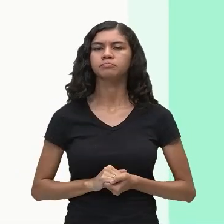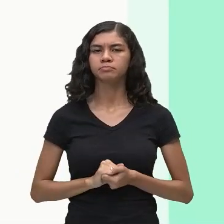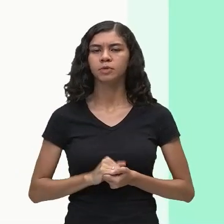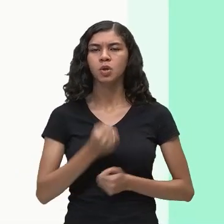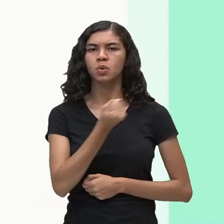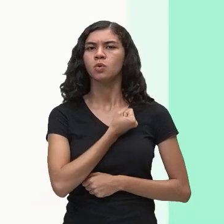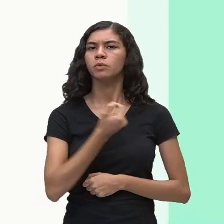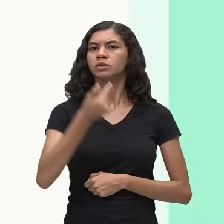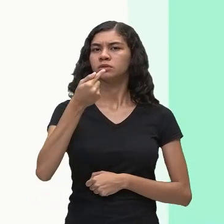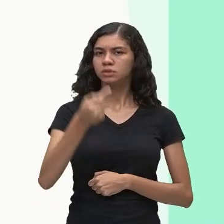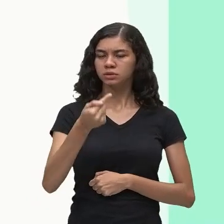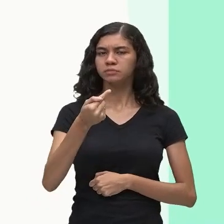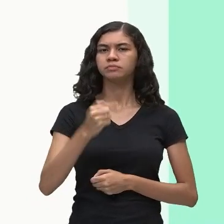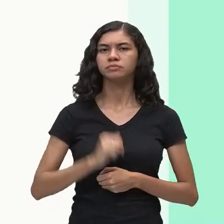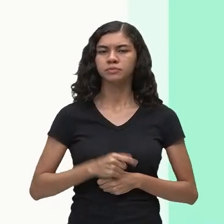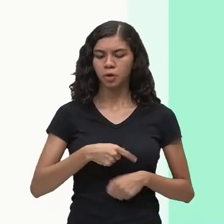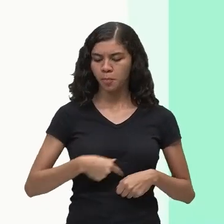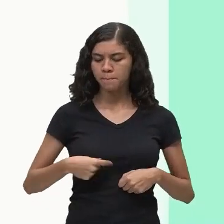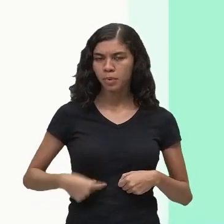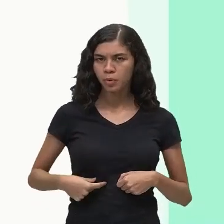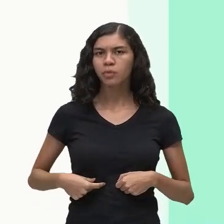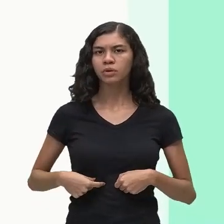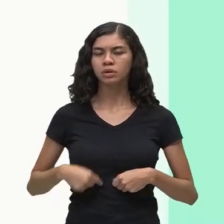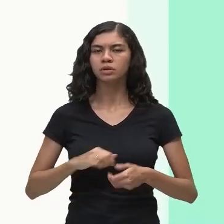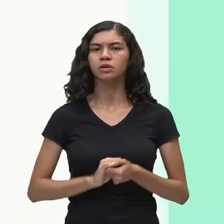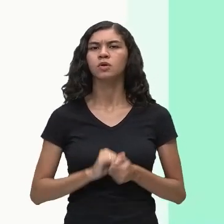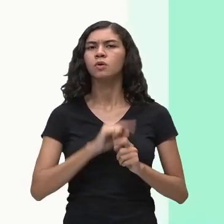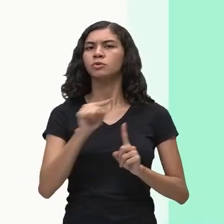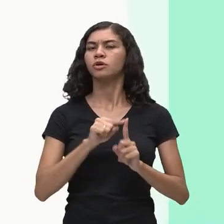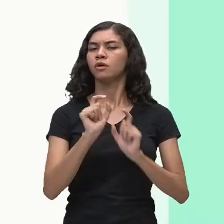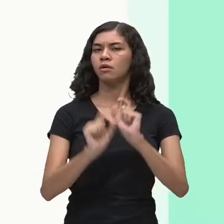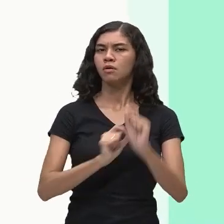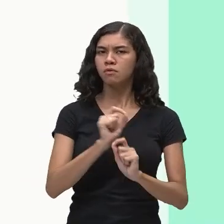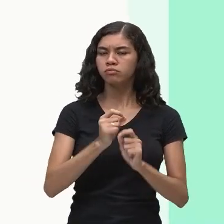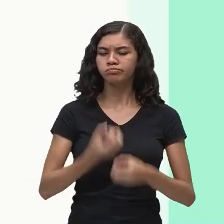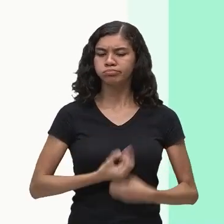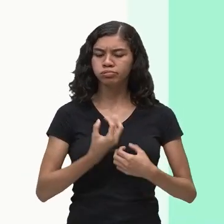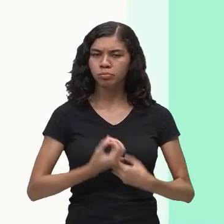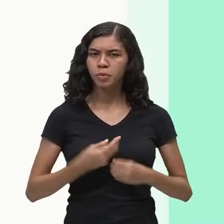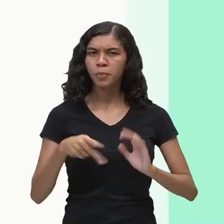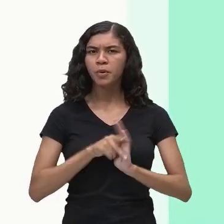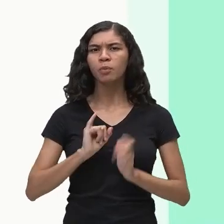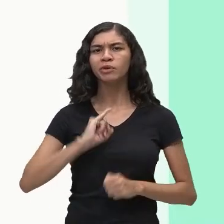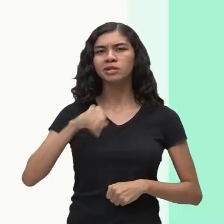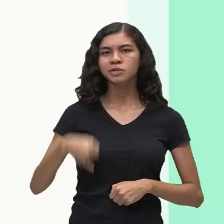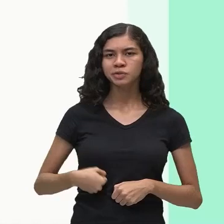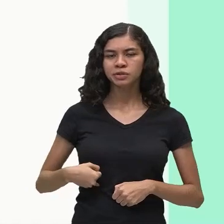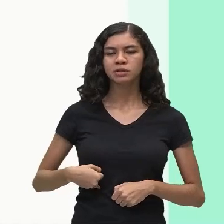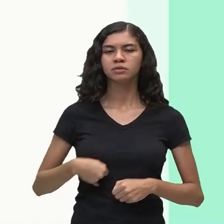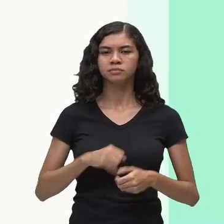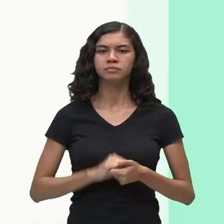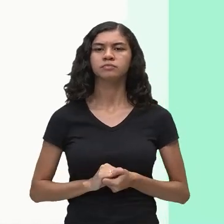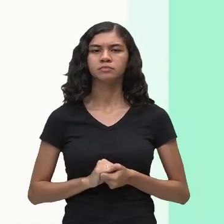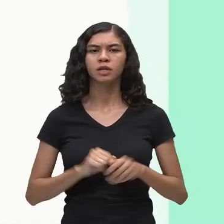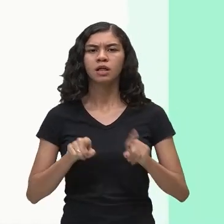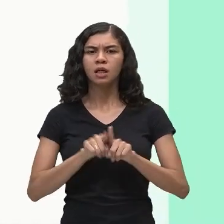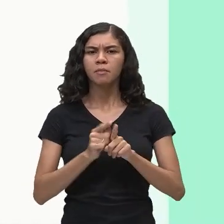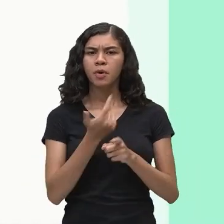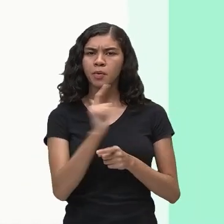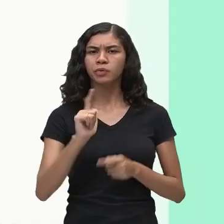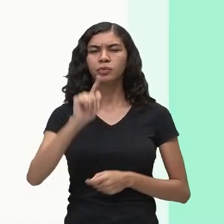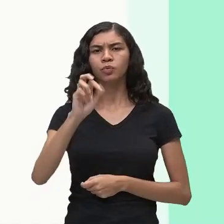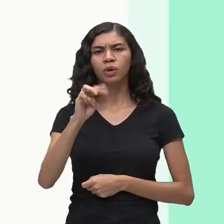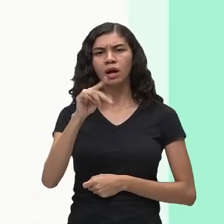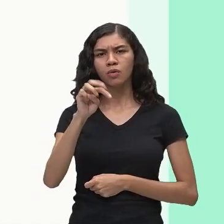7 corresponde ao pâncreas e é responsável por produzir insulina e glucagon, que são os hormônios que controlam